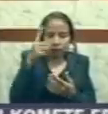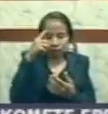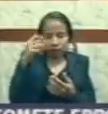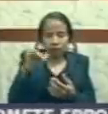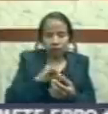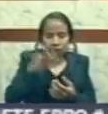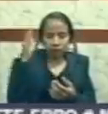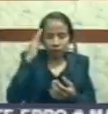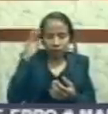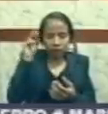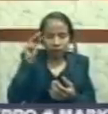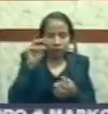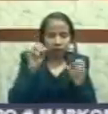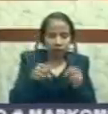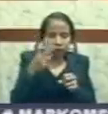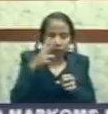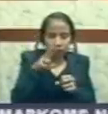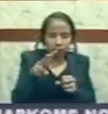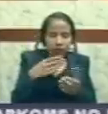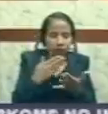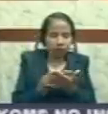ministro sebele tetu di diak